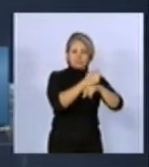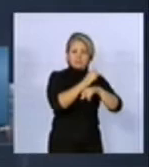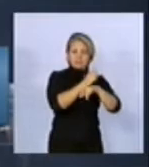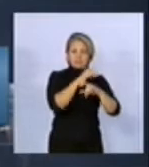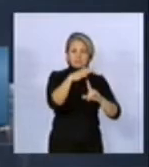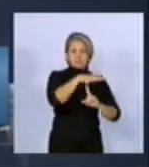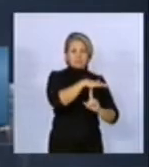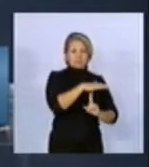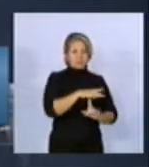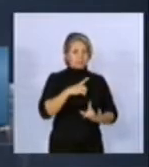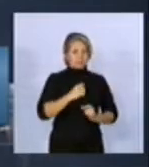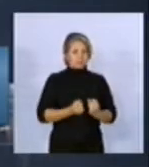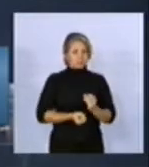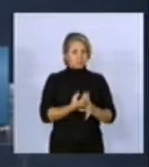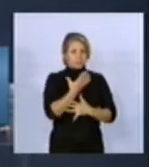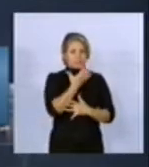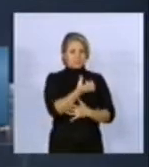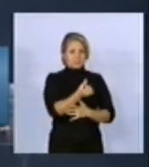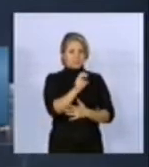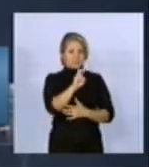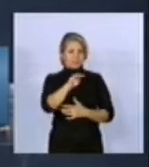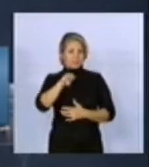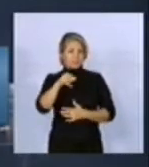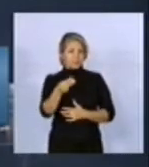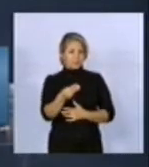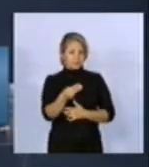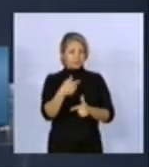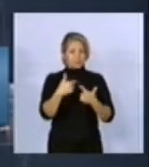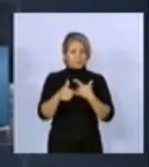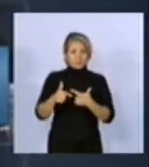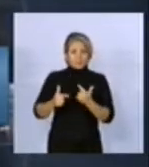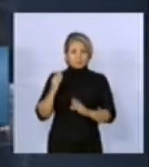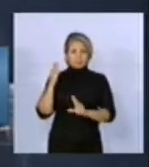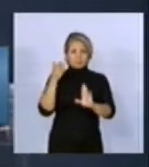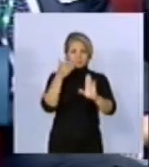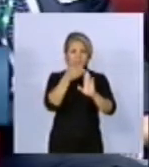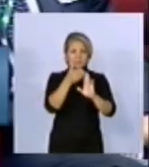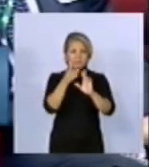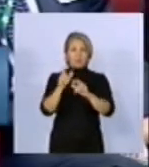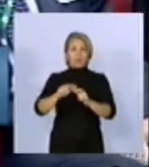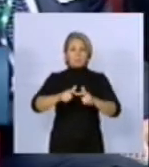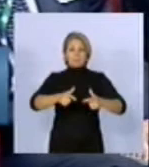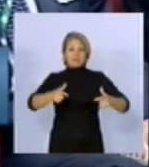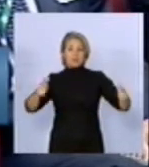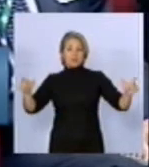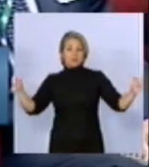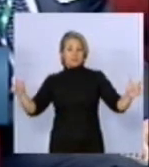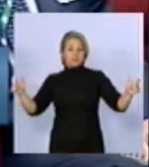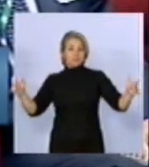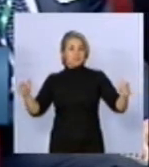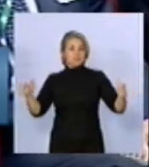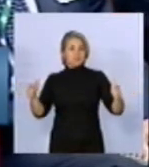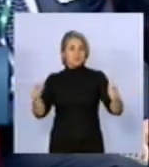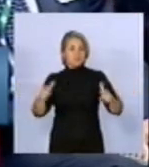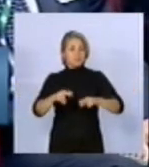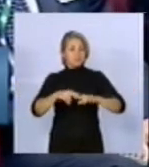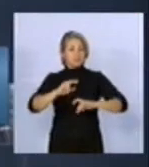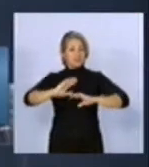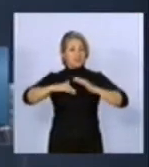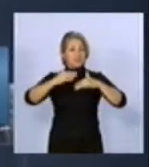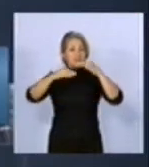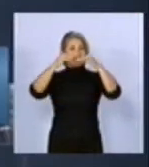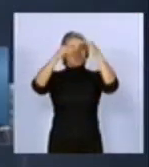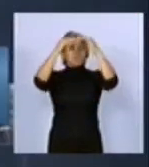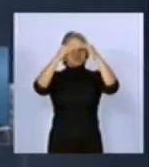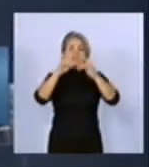gerando 65 mil empregos diretos Esse número é maior e reduziu na medida também da evolução